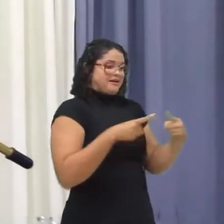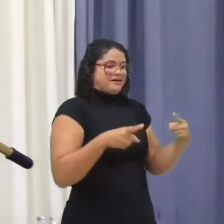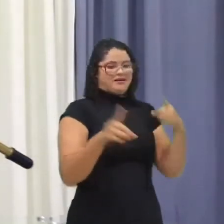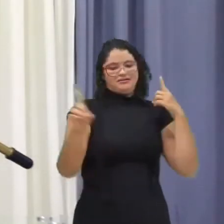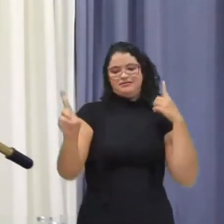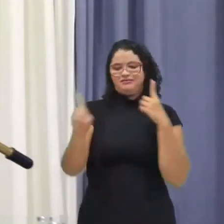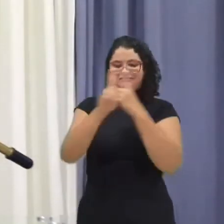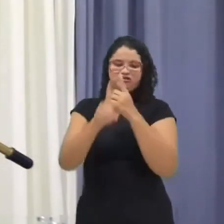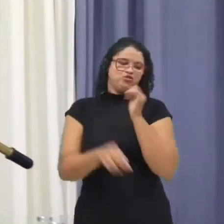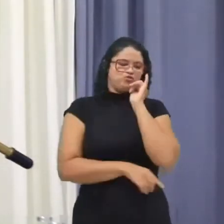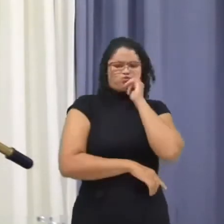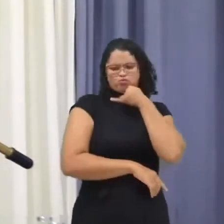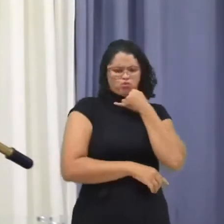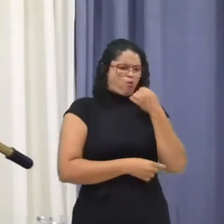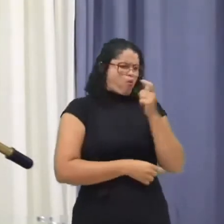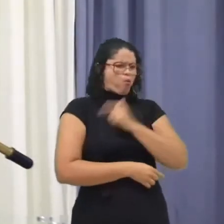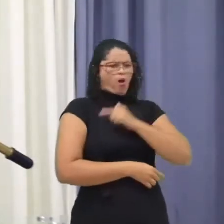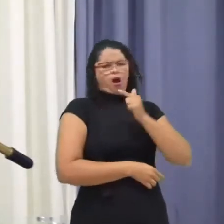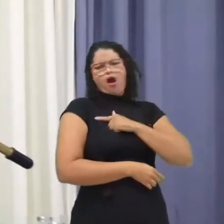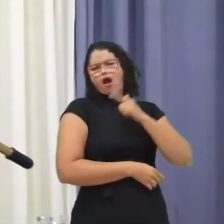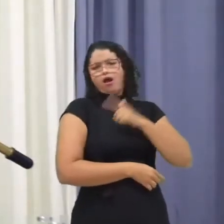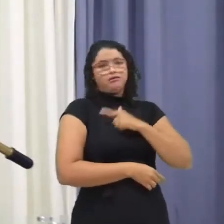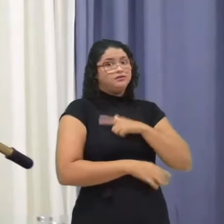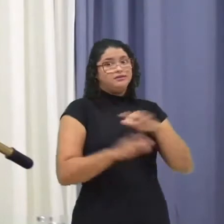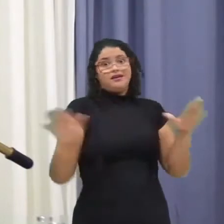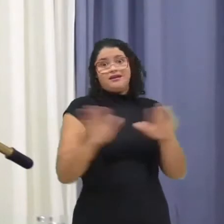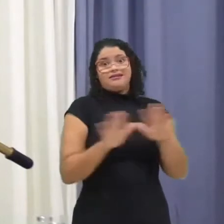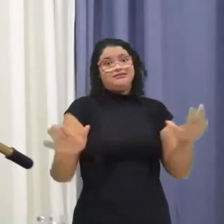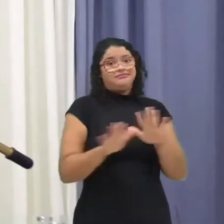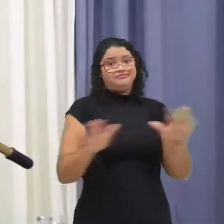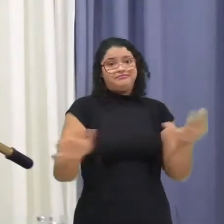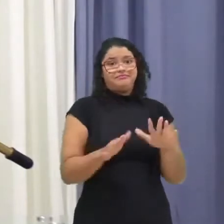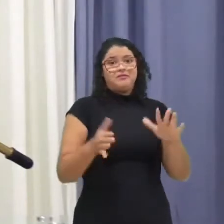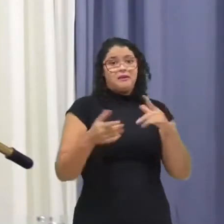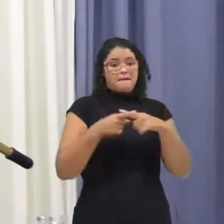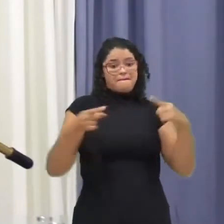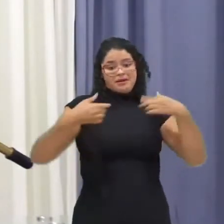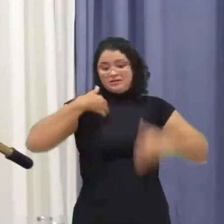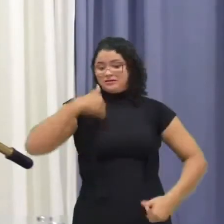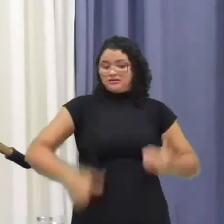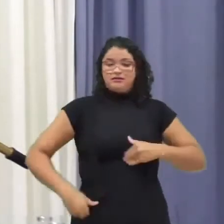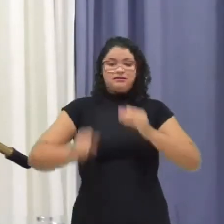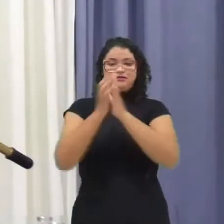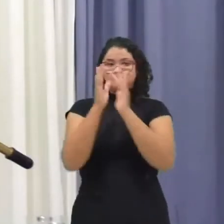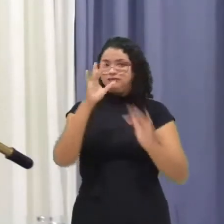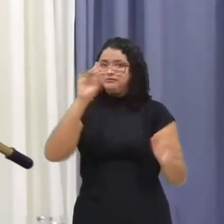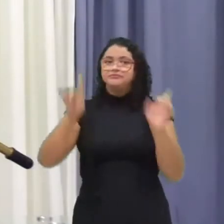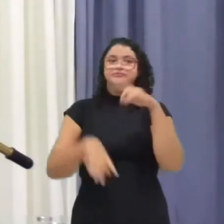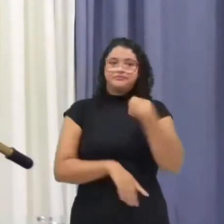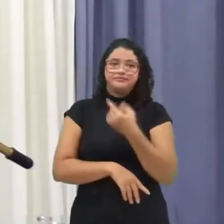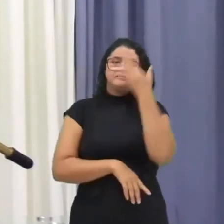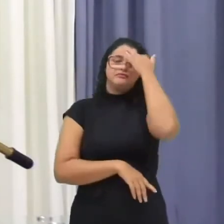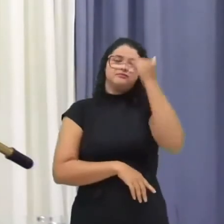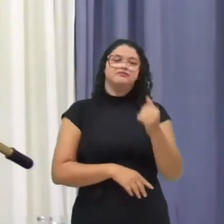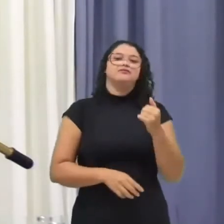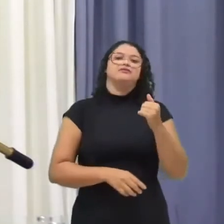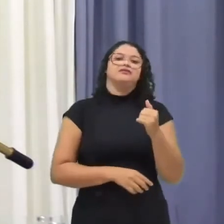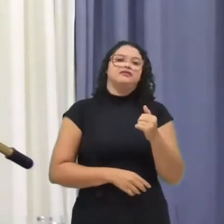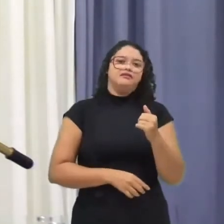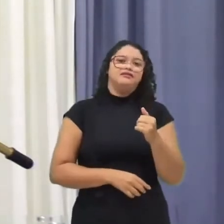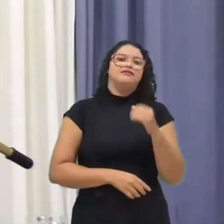não mais feios como morreram, não, mas em um corpo glorioso, e nós saberemos quem é